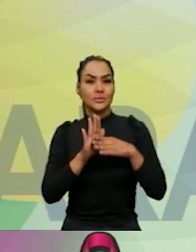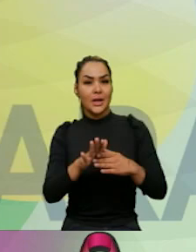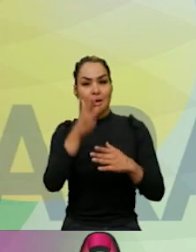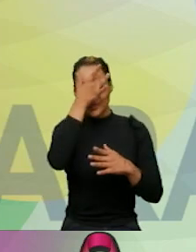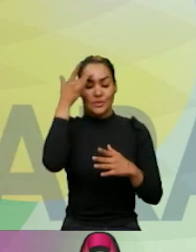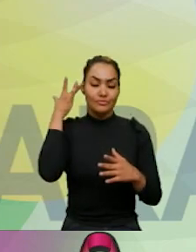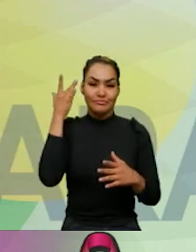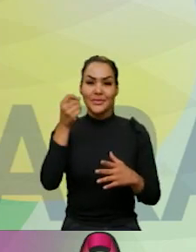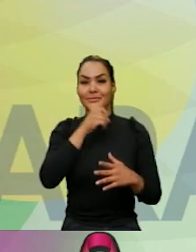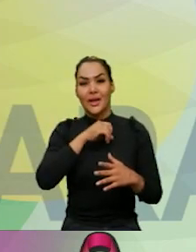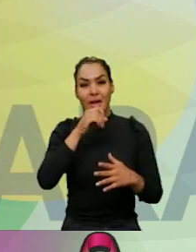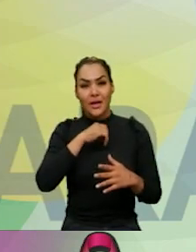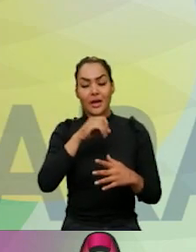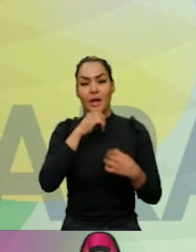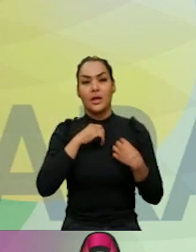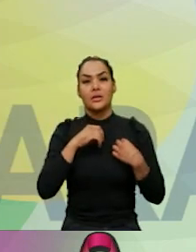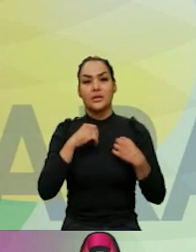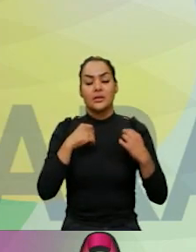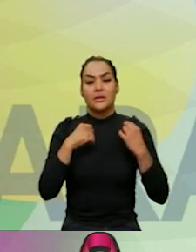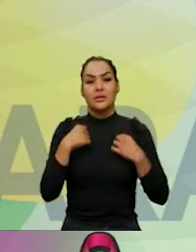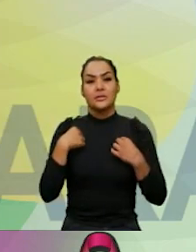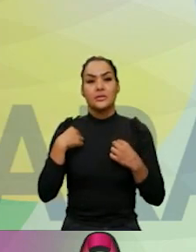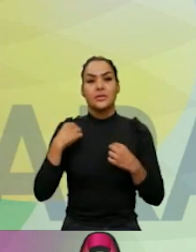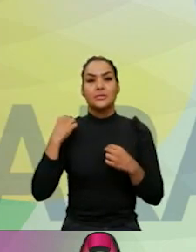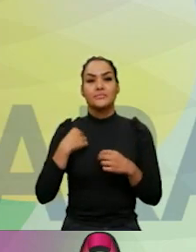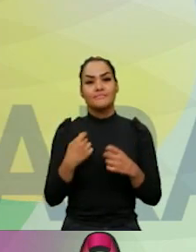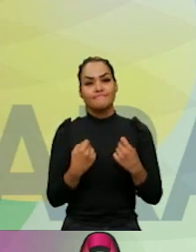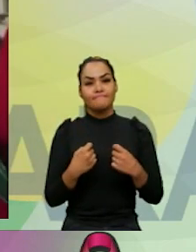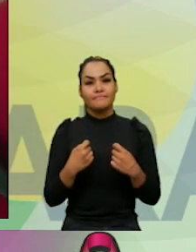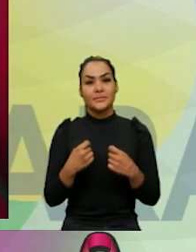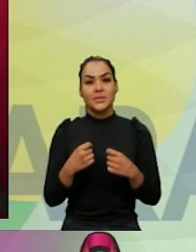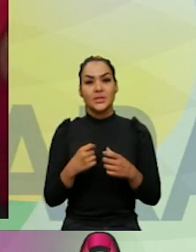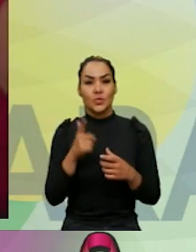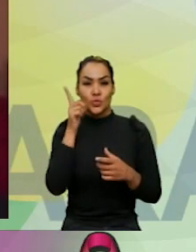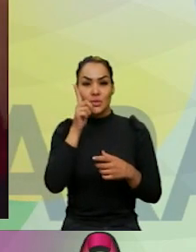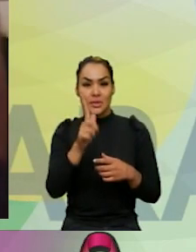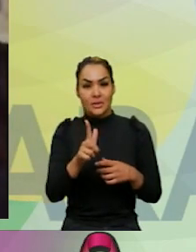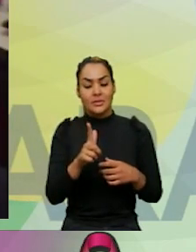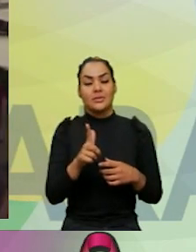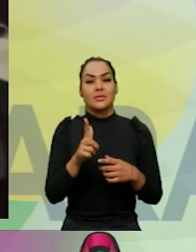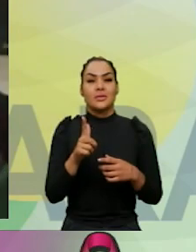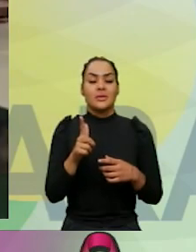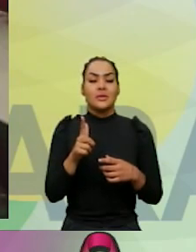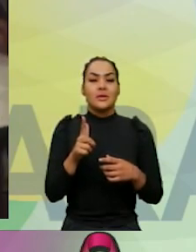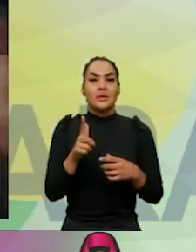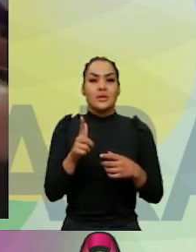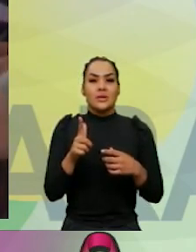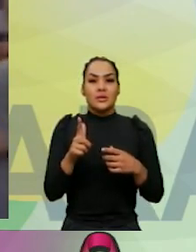tanta agilidade e condições de atuar no voluntariado, e os mais jovens,